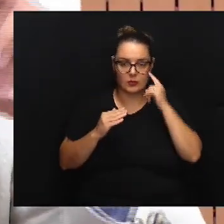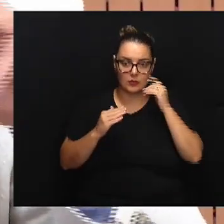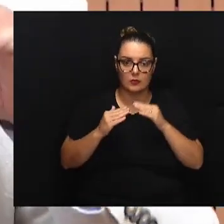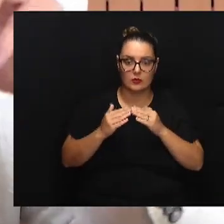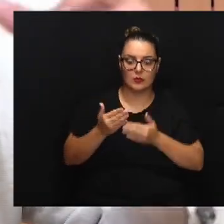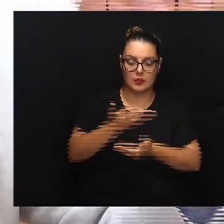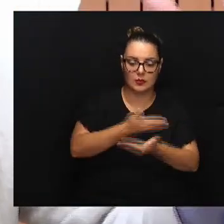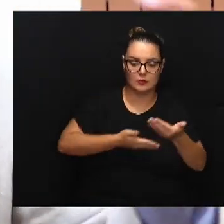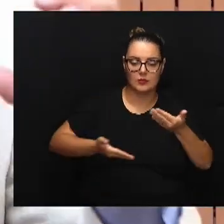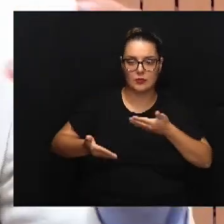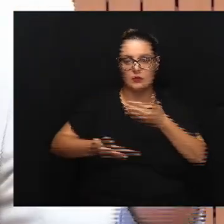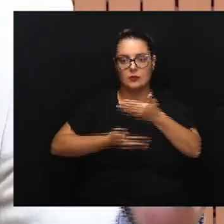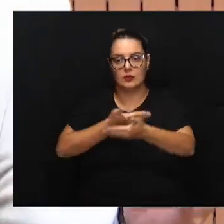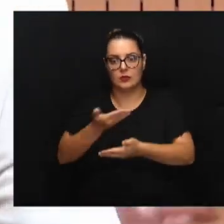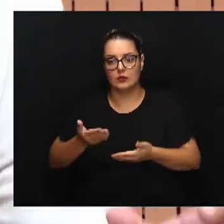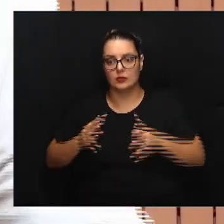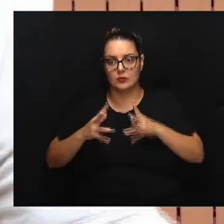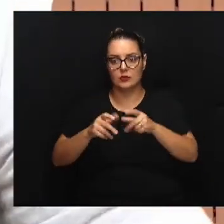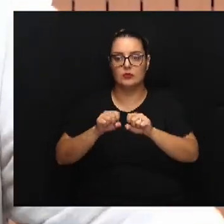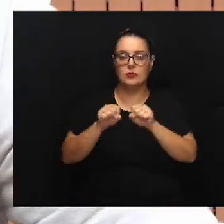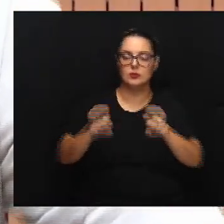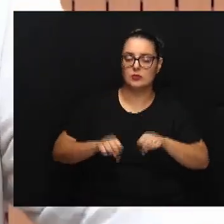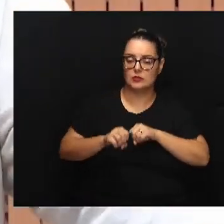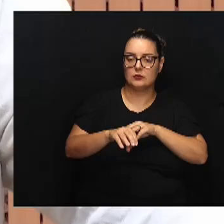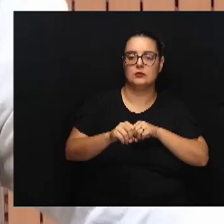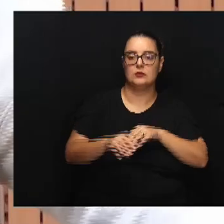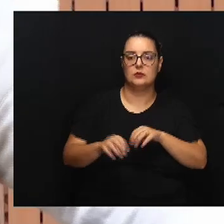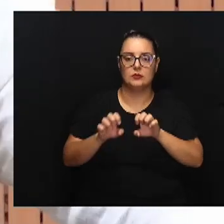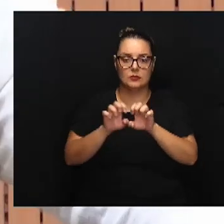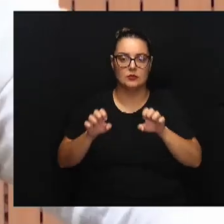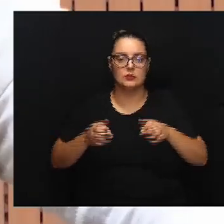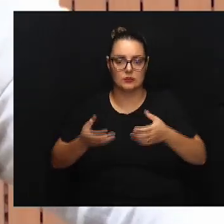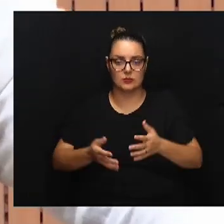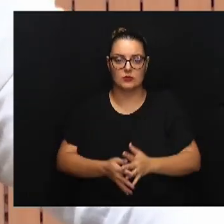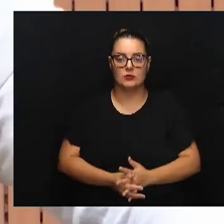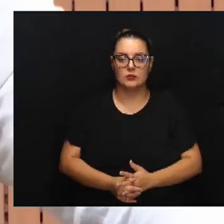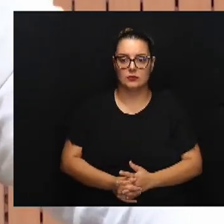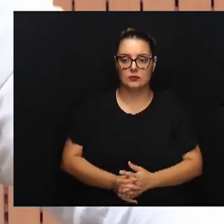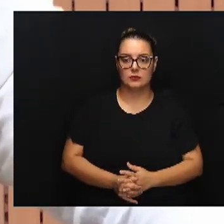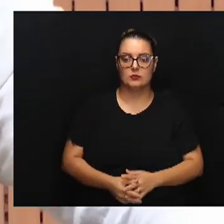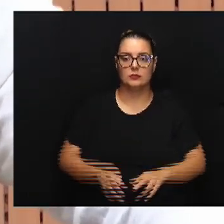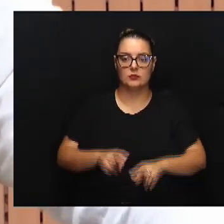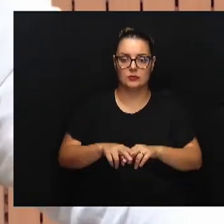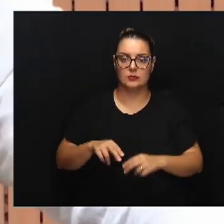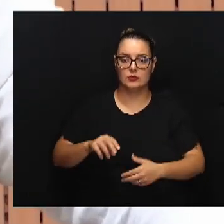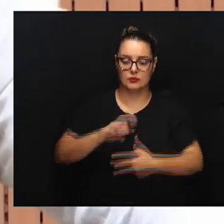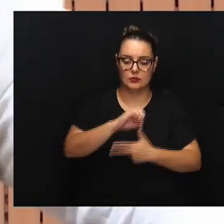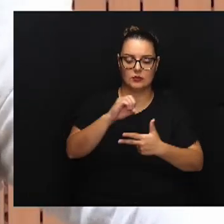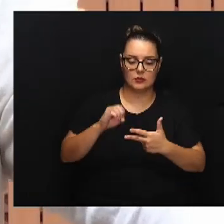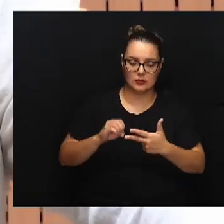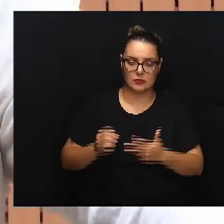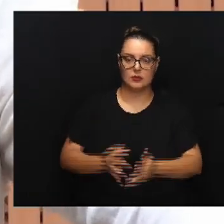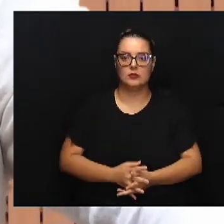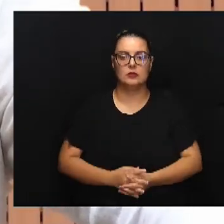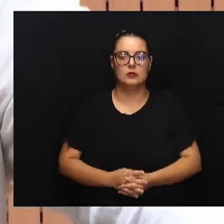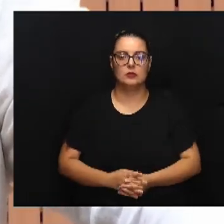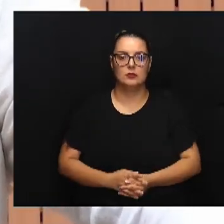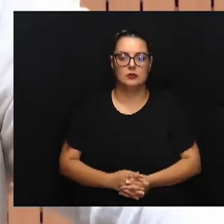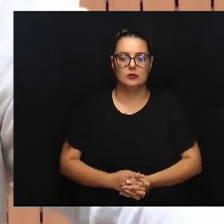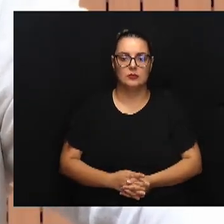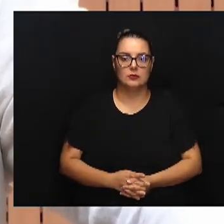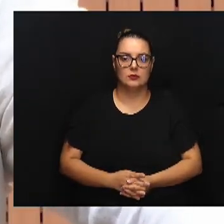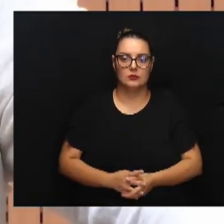articulada àquilo que o sistema de ensino está estruturado. Né? Então, por isso que o Enem também aparece, né, com